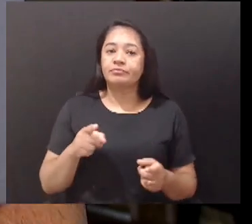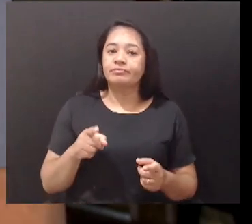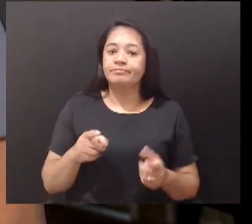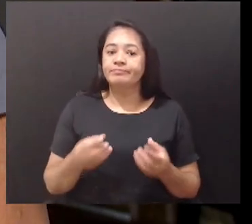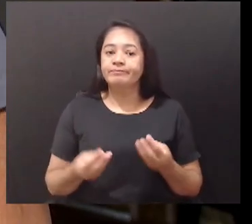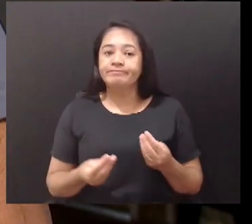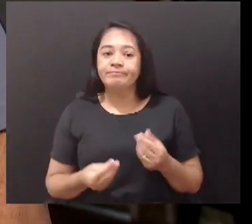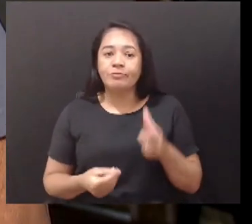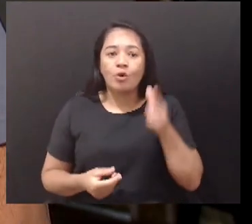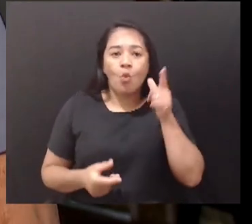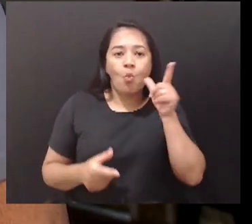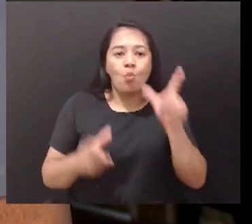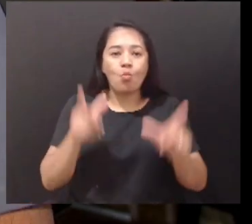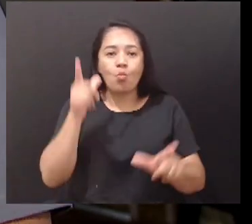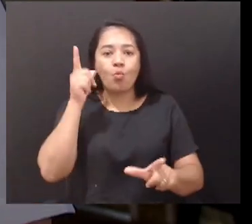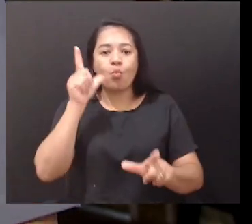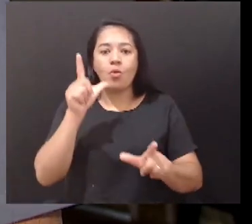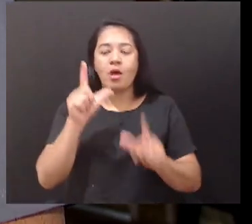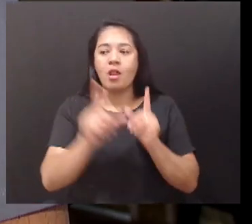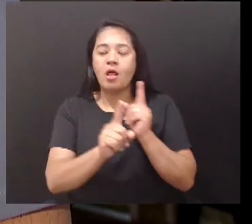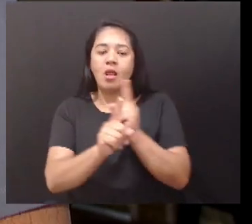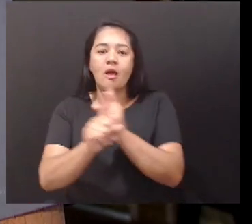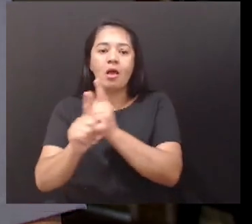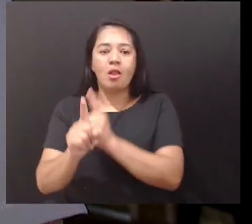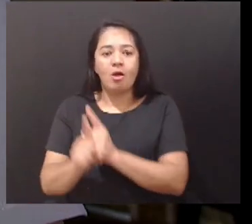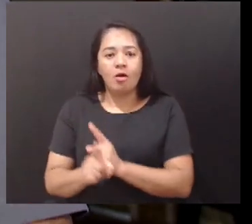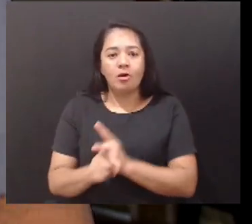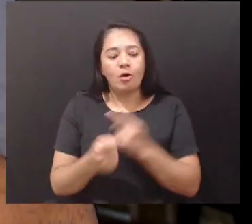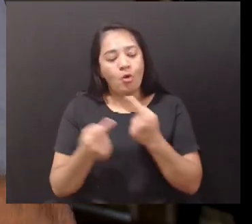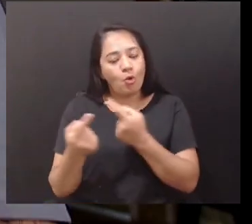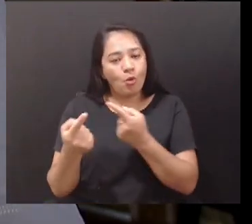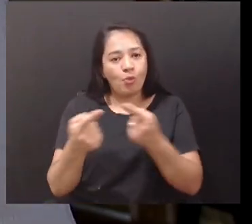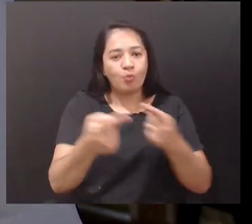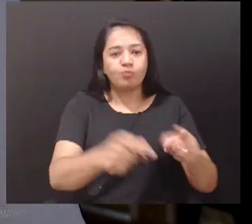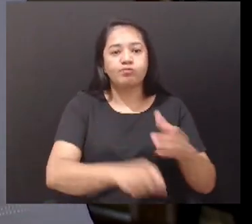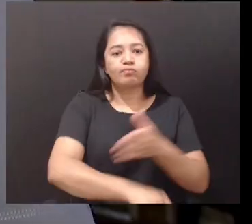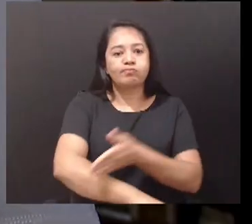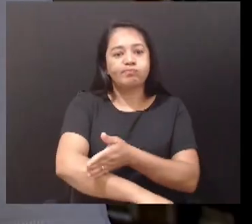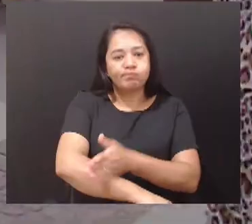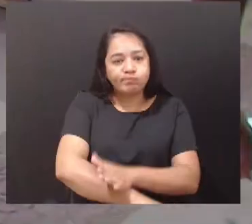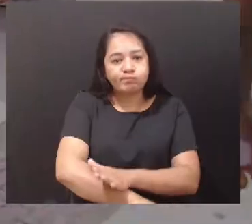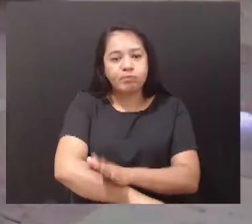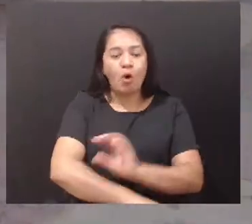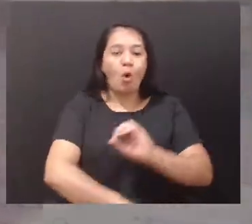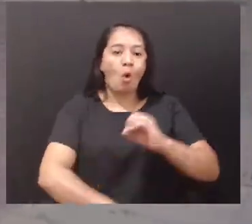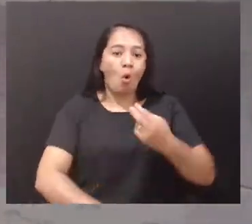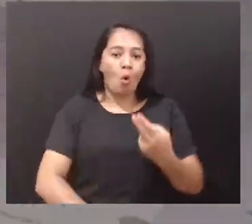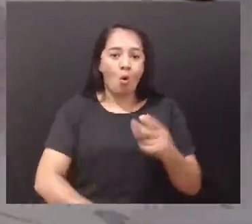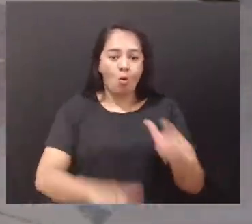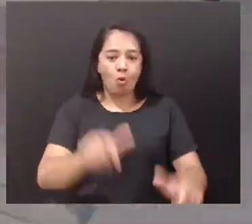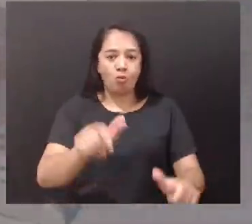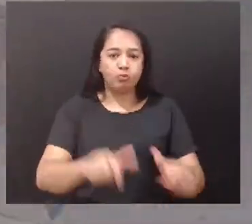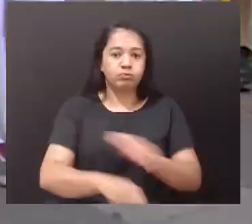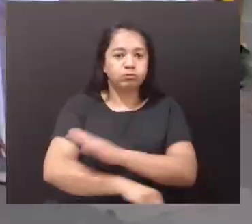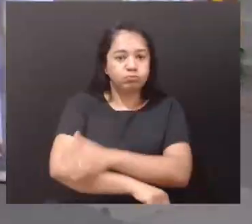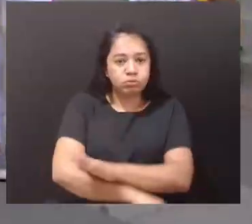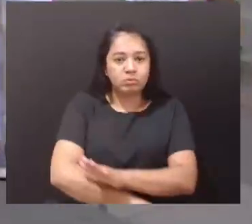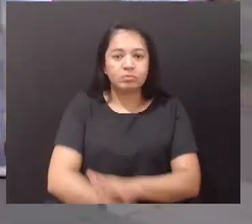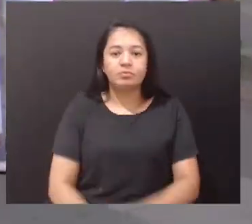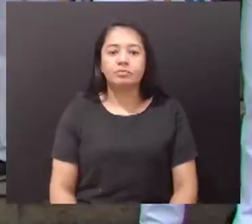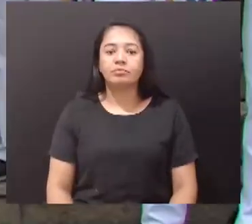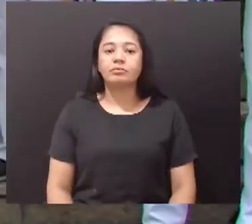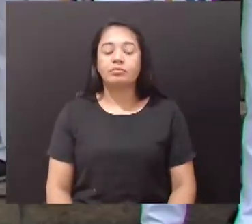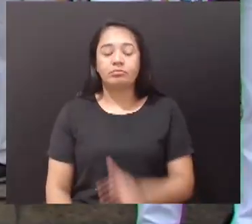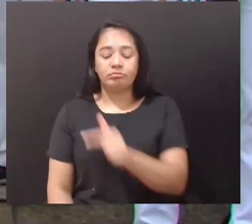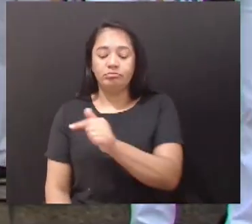conseguindo encontrar e combater o racismo ou os racismos. Durante a Semana da Consciência Negra,